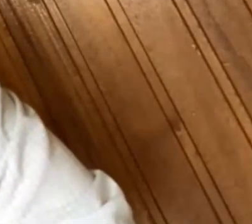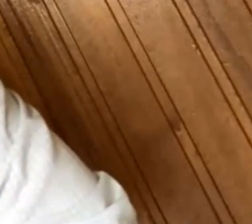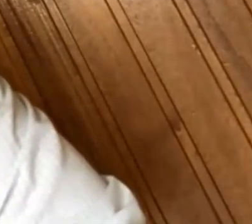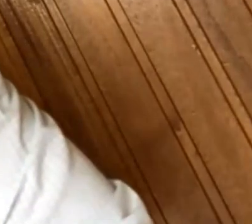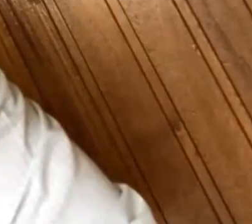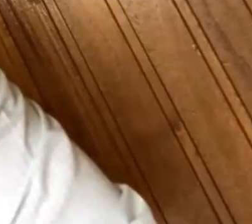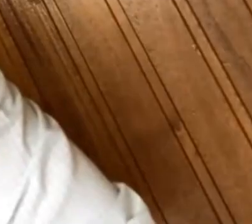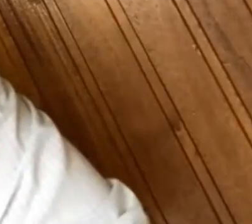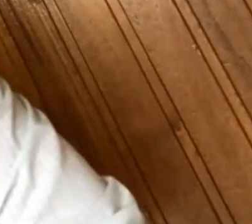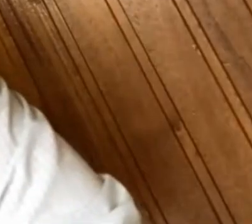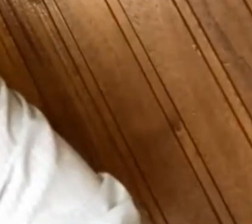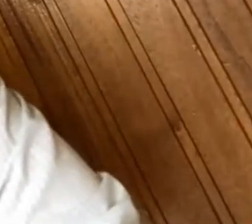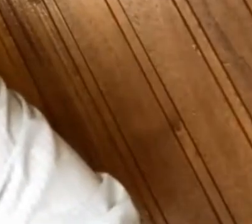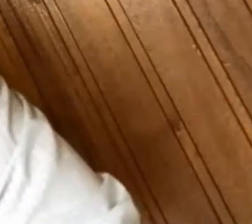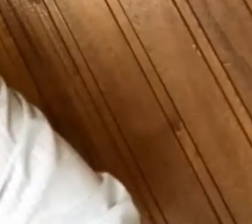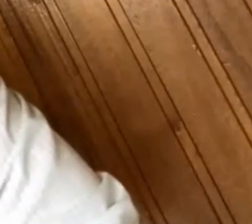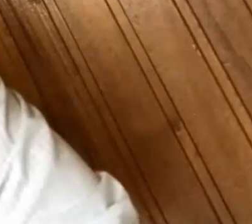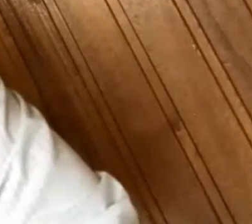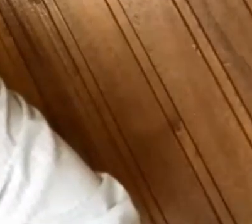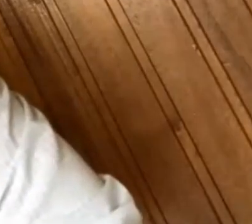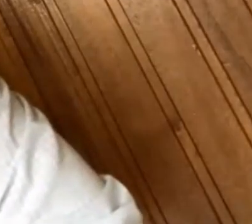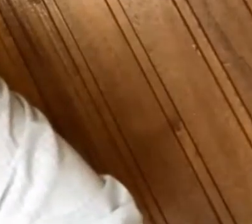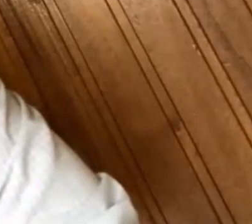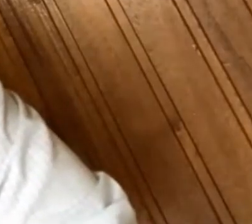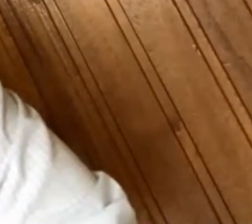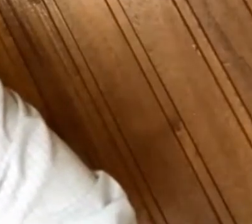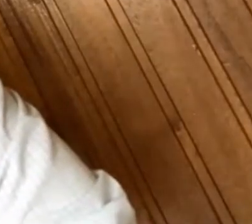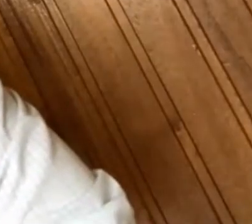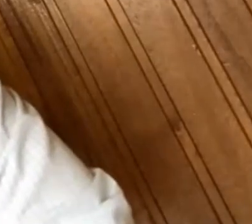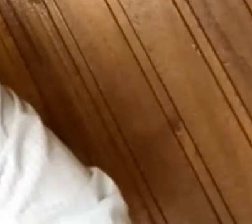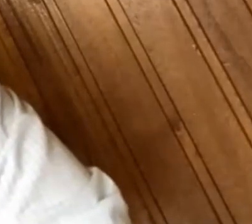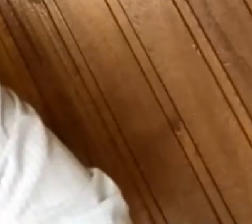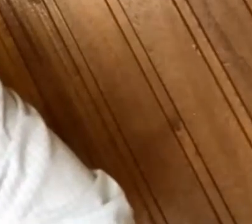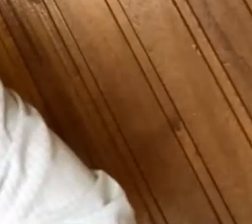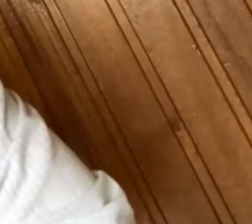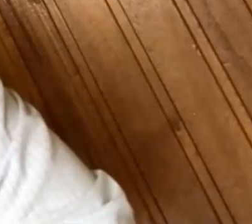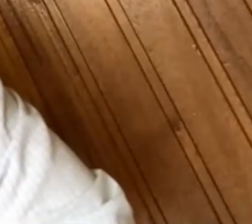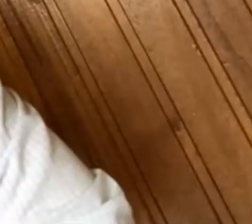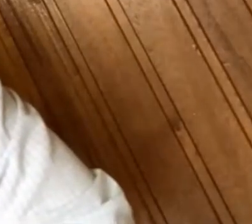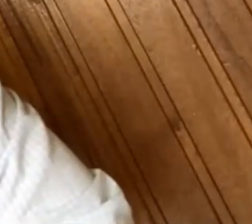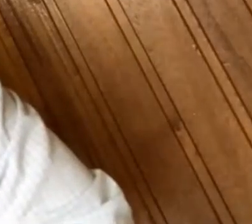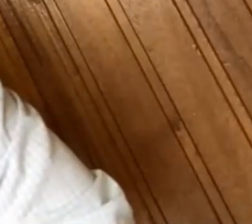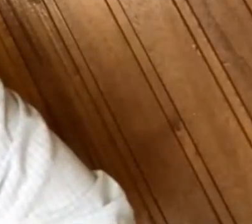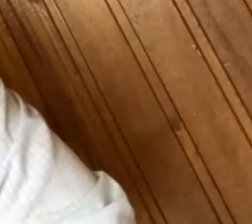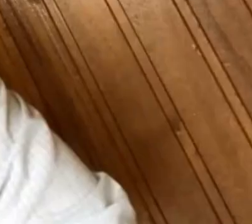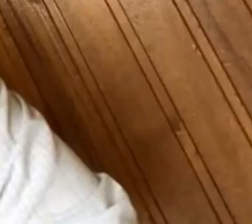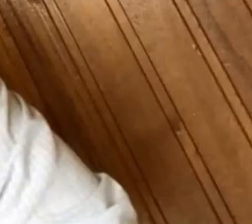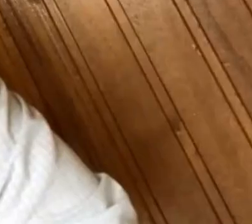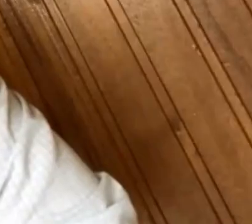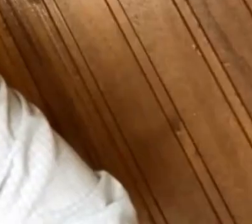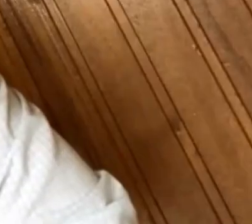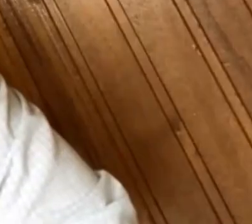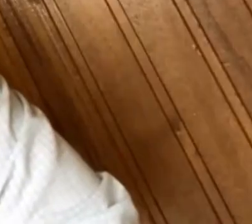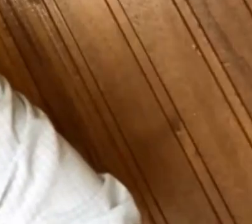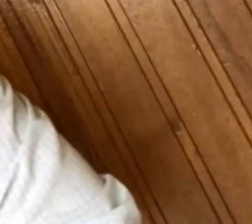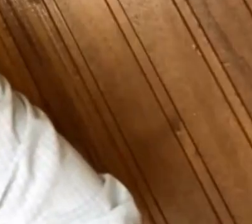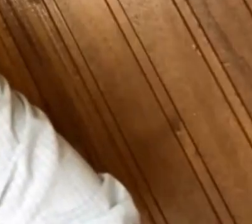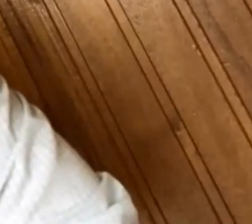não entender, ele já não se entende há muito tempo, porém ele vai começar a não conseguir